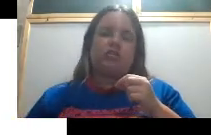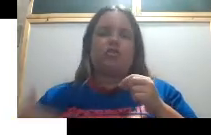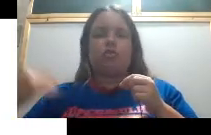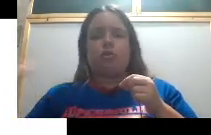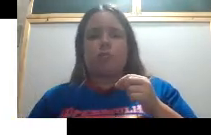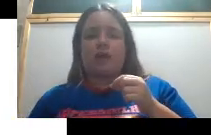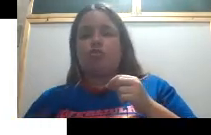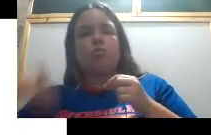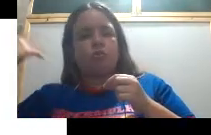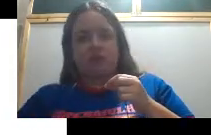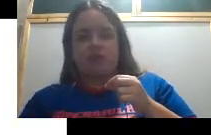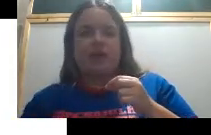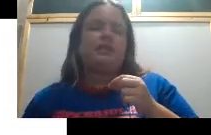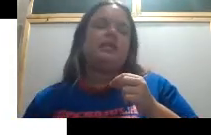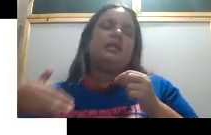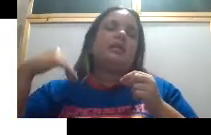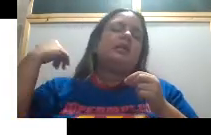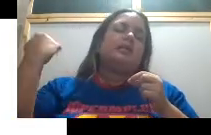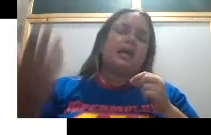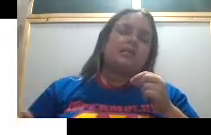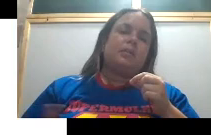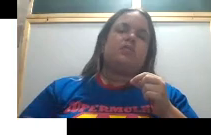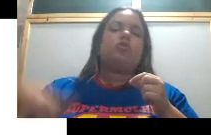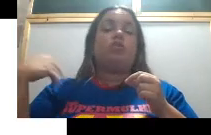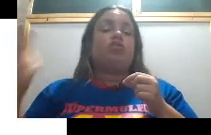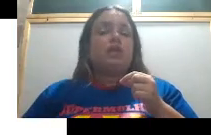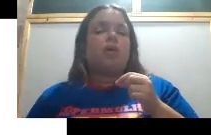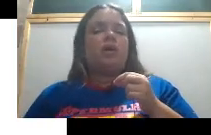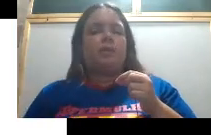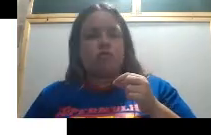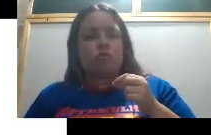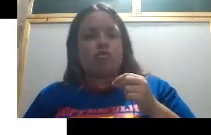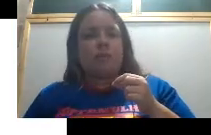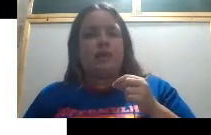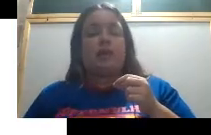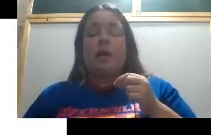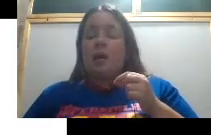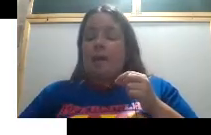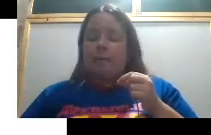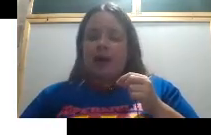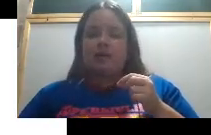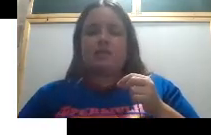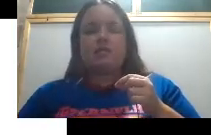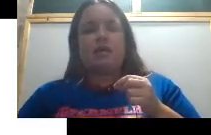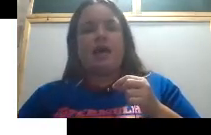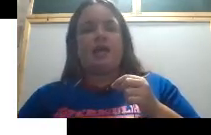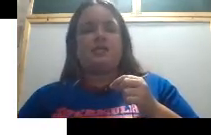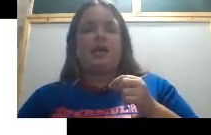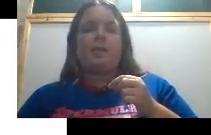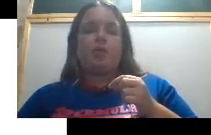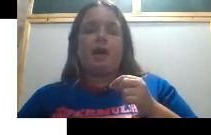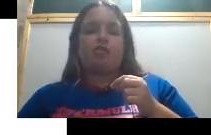e todos os dias no nosso país no mundo na verdade nascem pessoas e morrem pessoas também mas